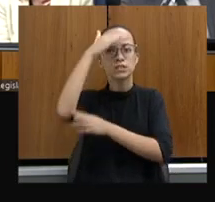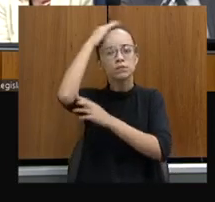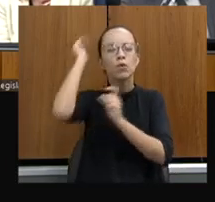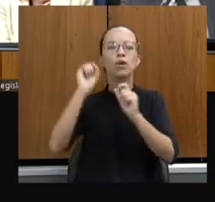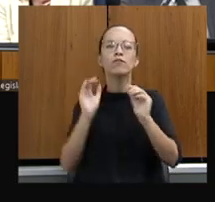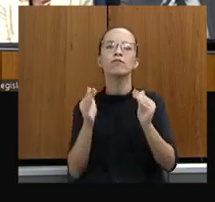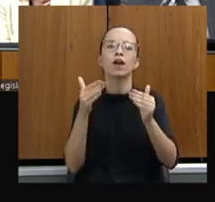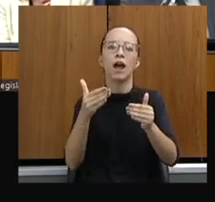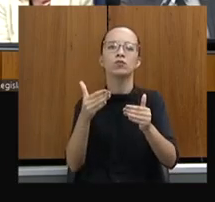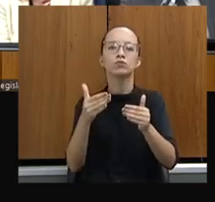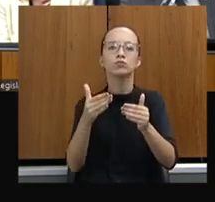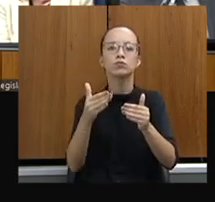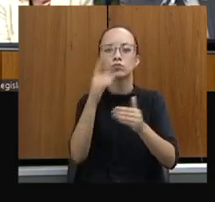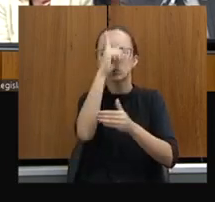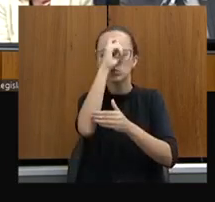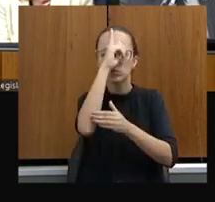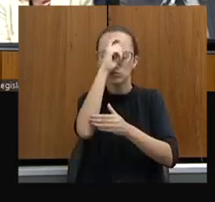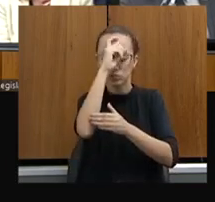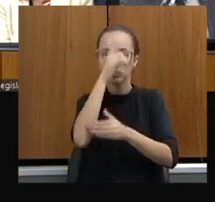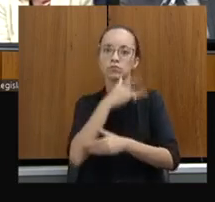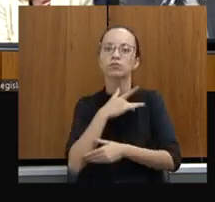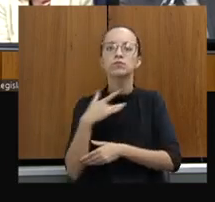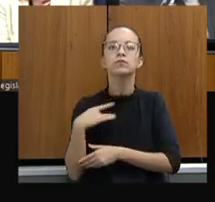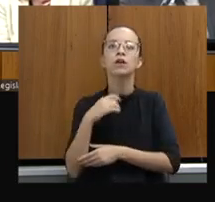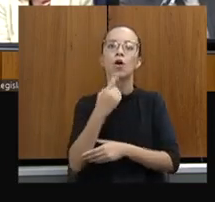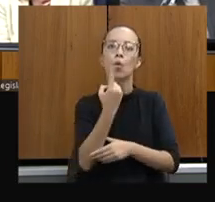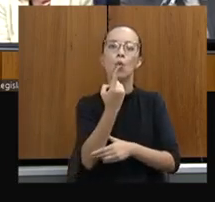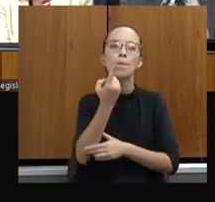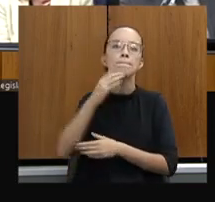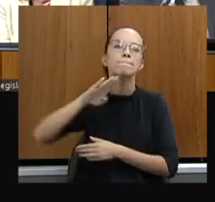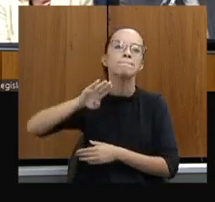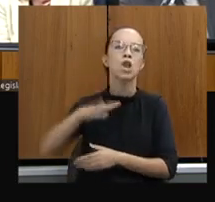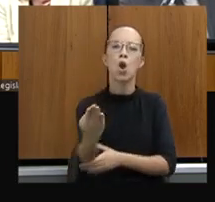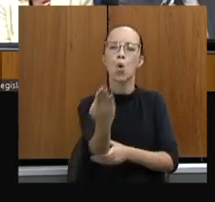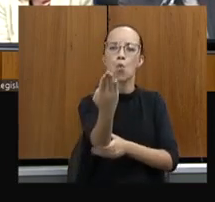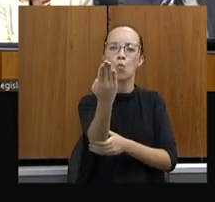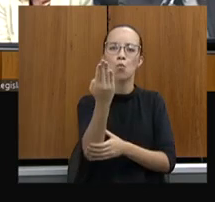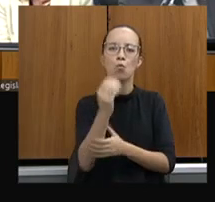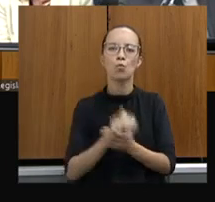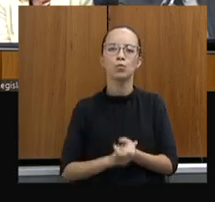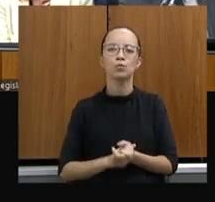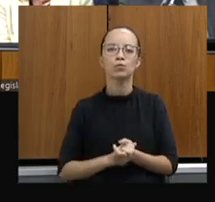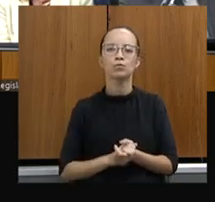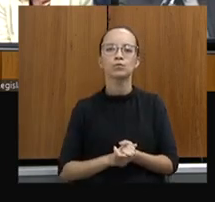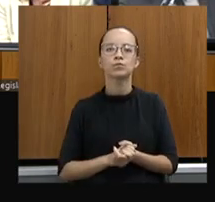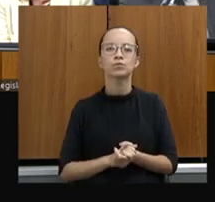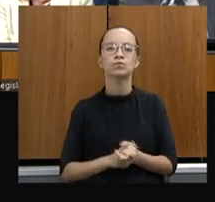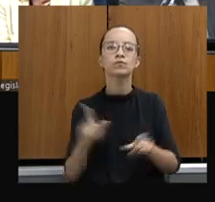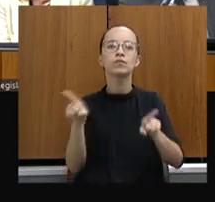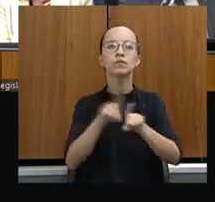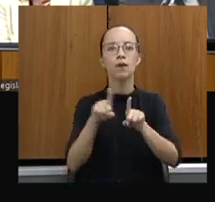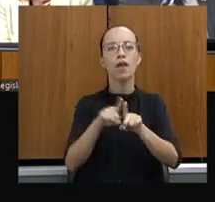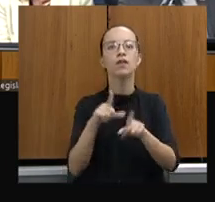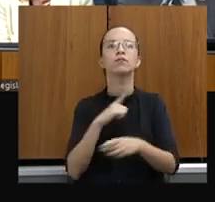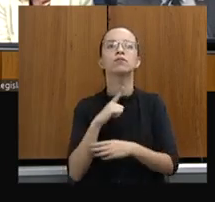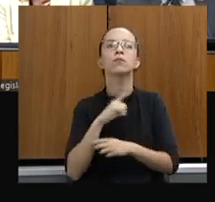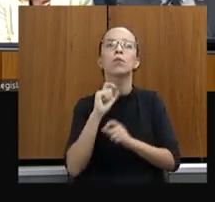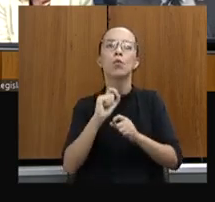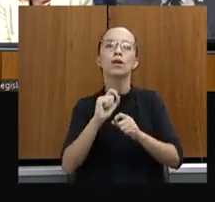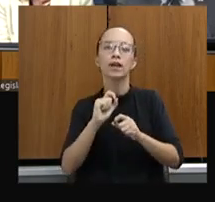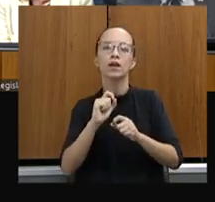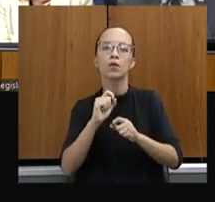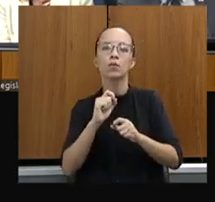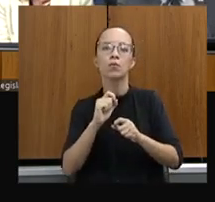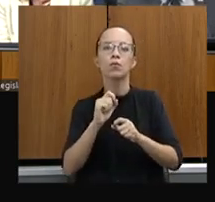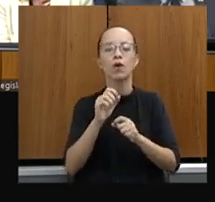atenção hospitalar do nosso estado que já foram investidos mais de um bilhão de reais pode passar por favor E também temos o Opera Mais